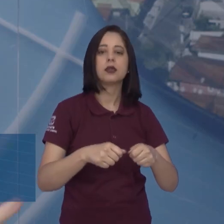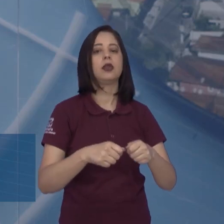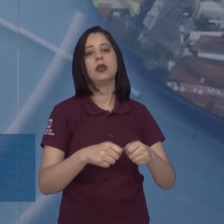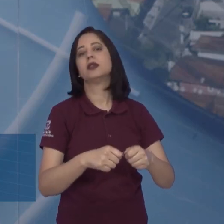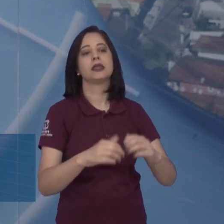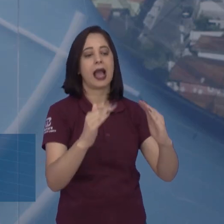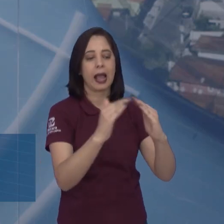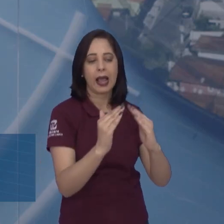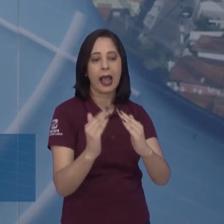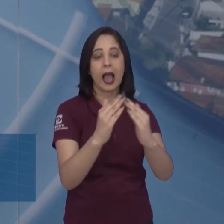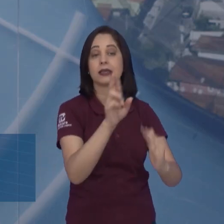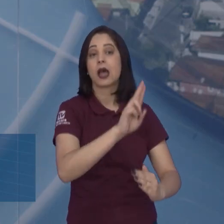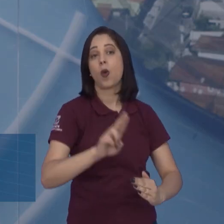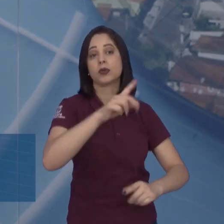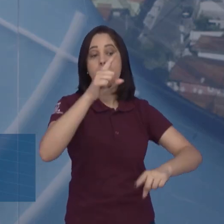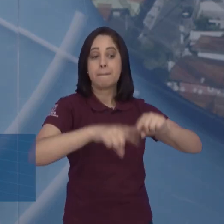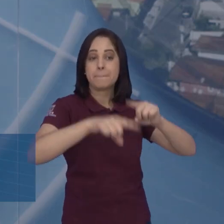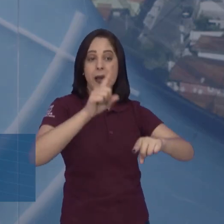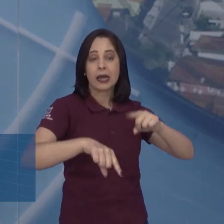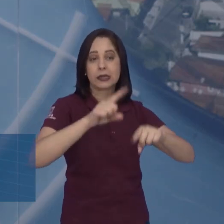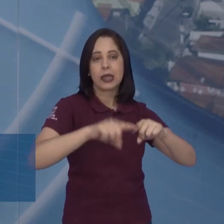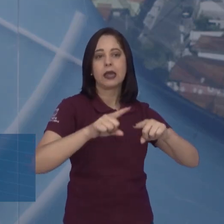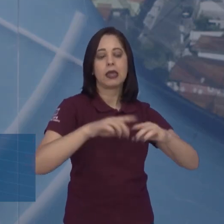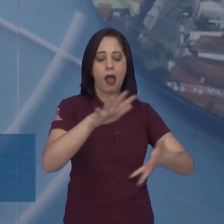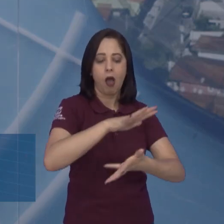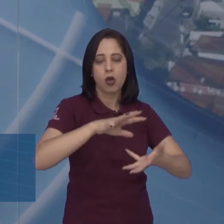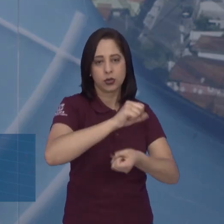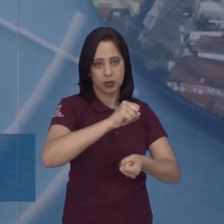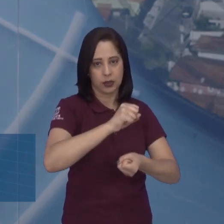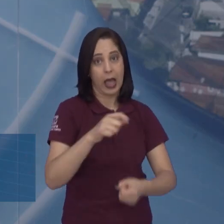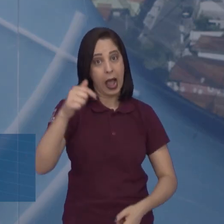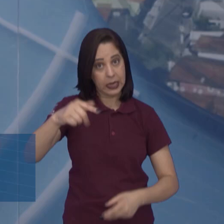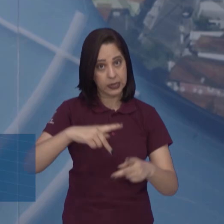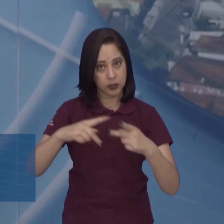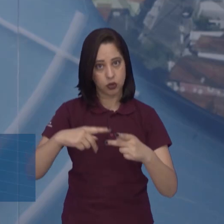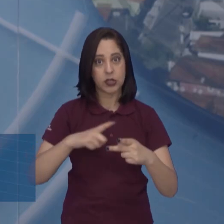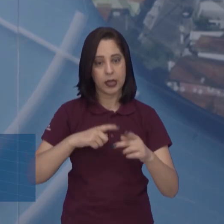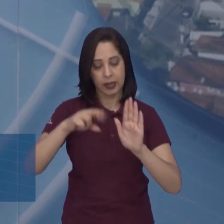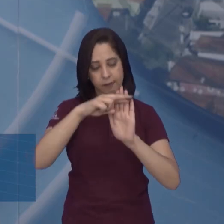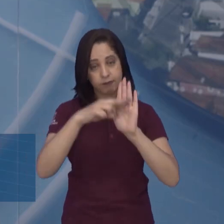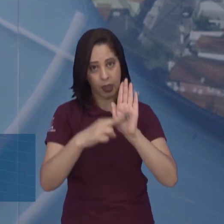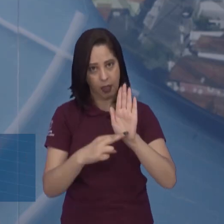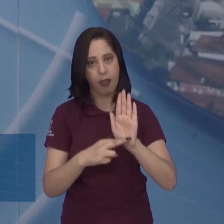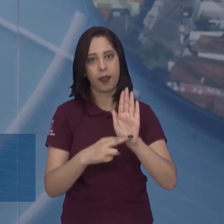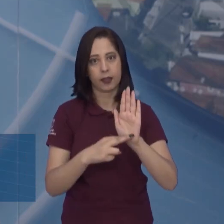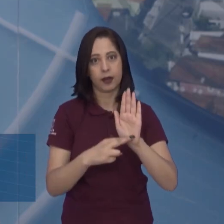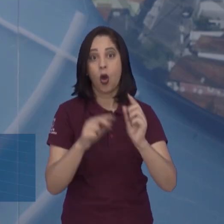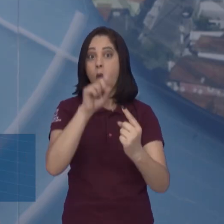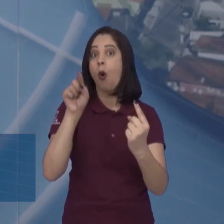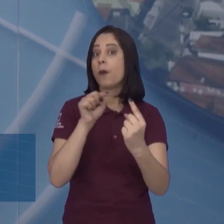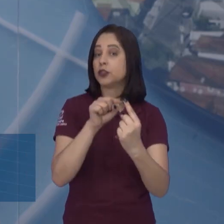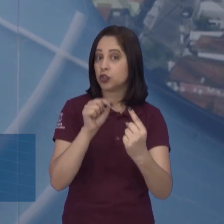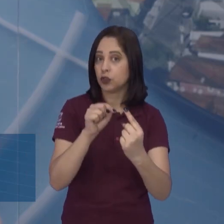obras sustentáveis, inclusive em São José dos Campos, né, de acordo com o Código de Obras e Edificações, prevê todo